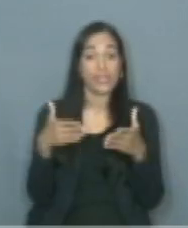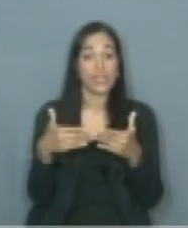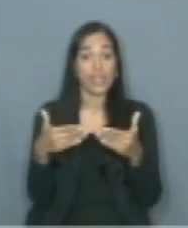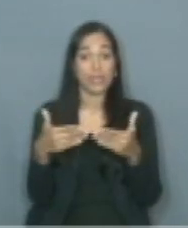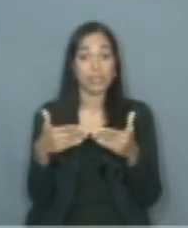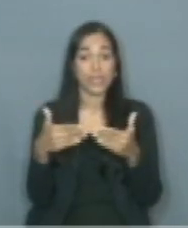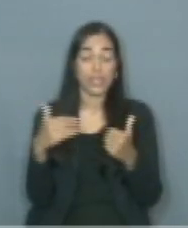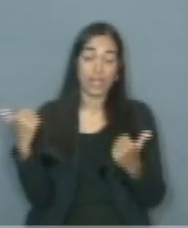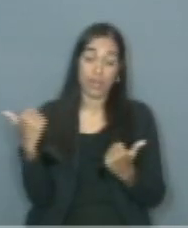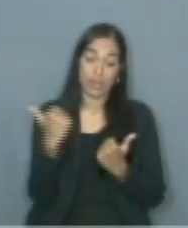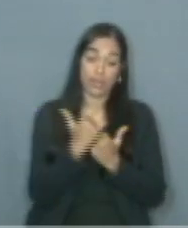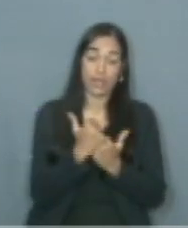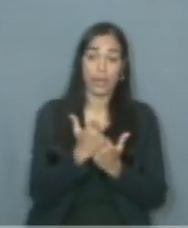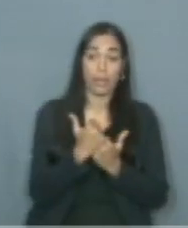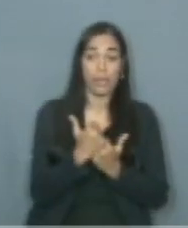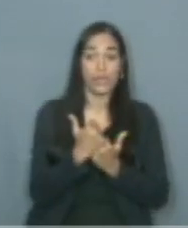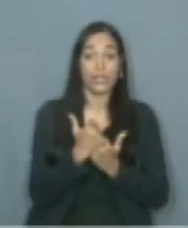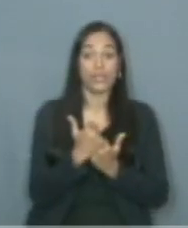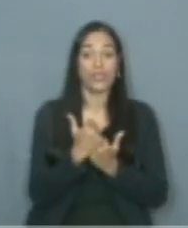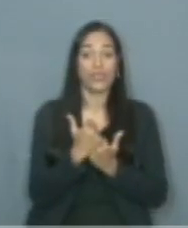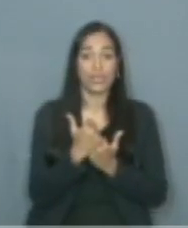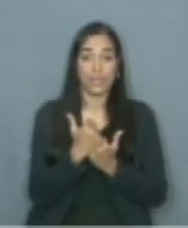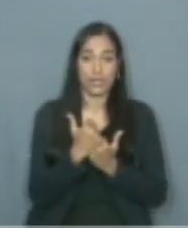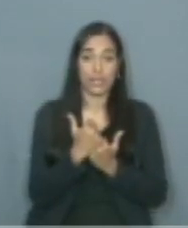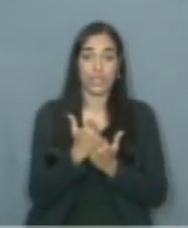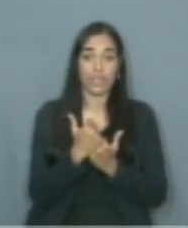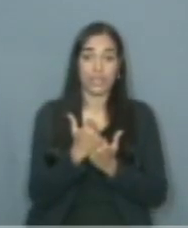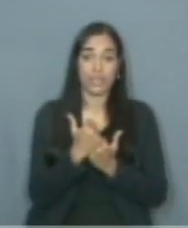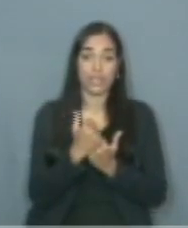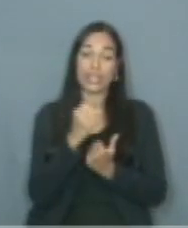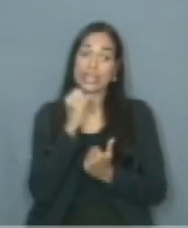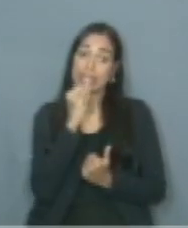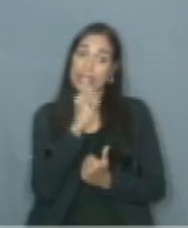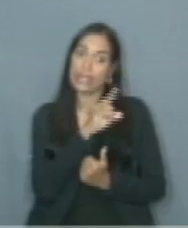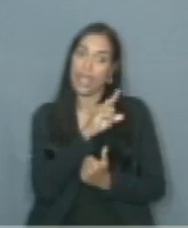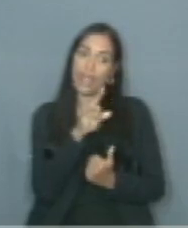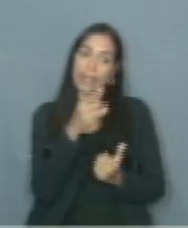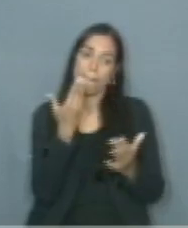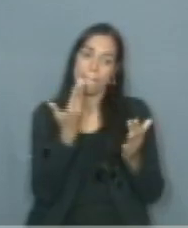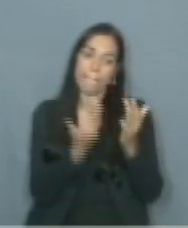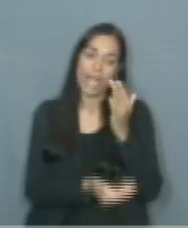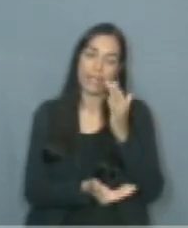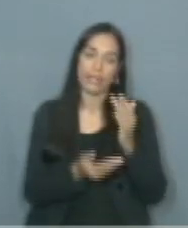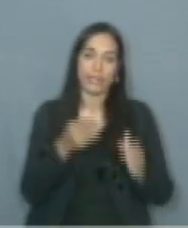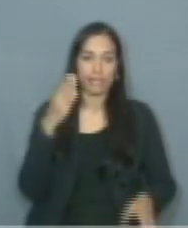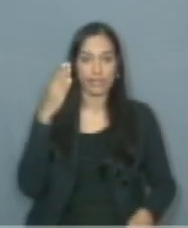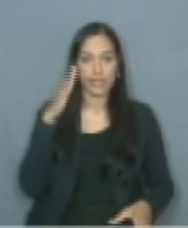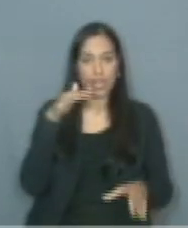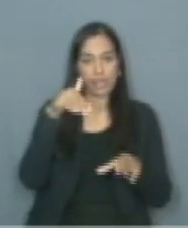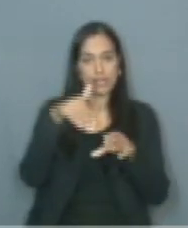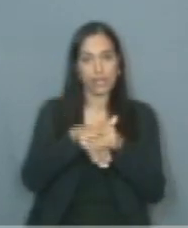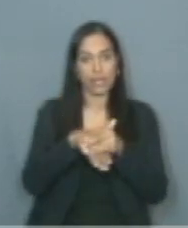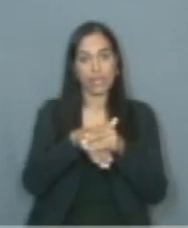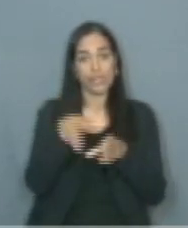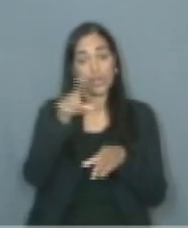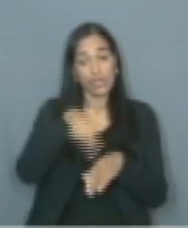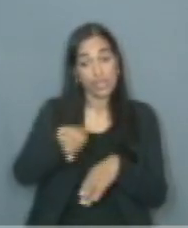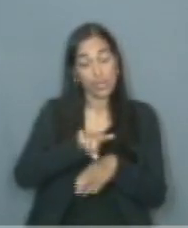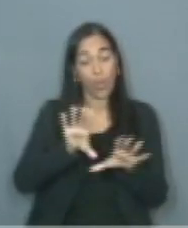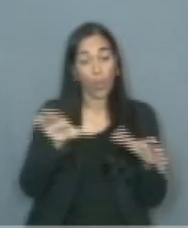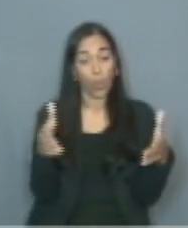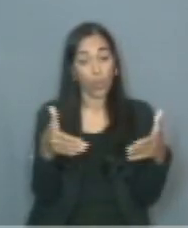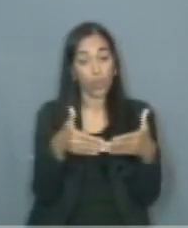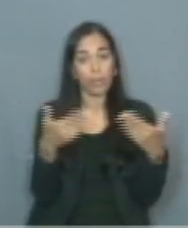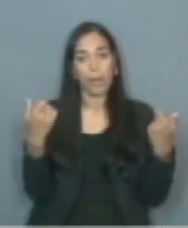seus apoiadores que, caso ele não vencesse as eleições, eles fizessem o